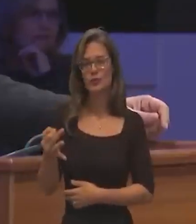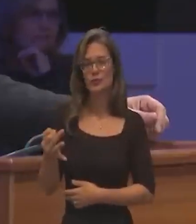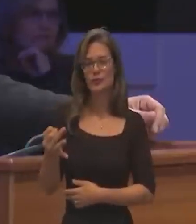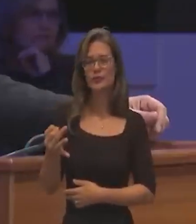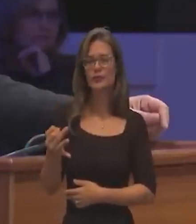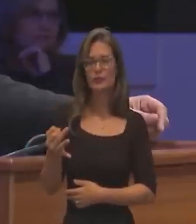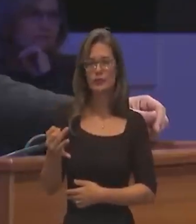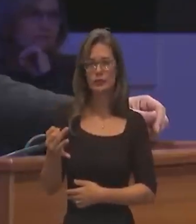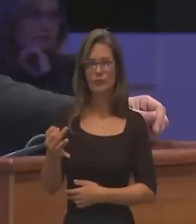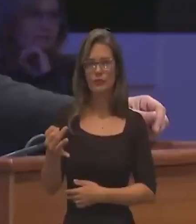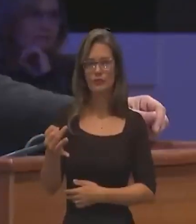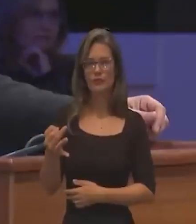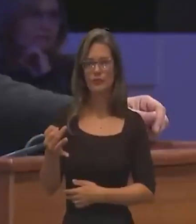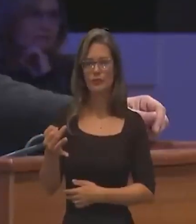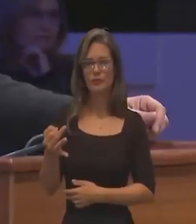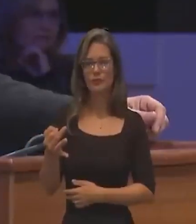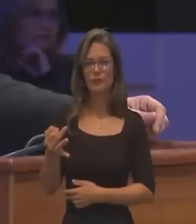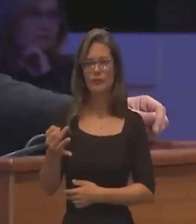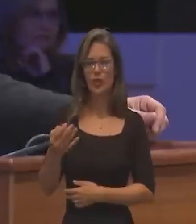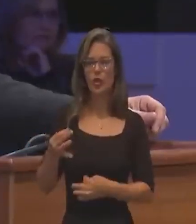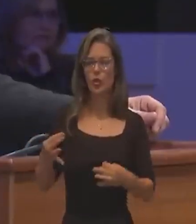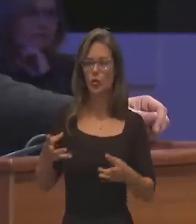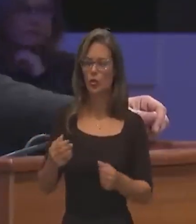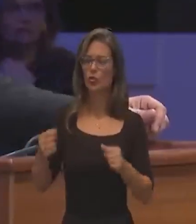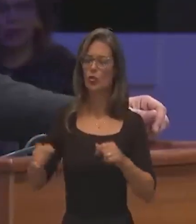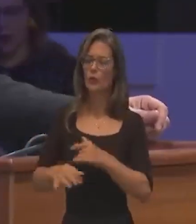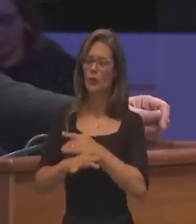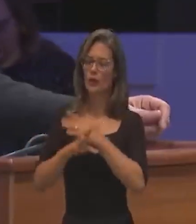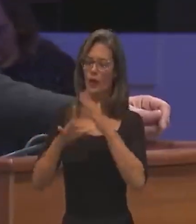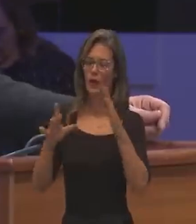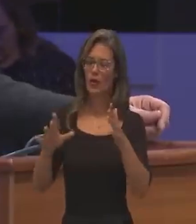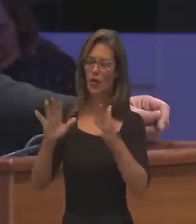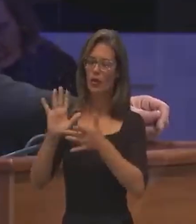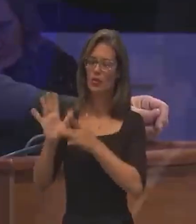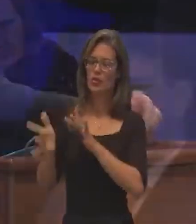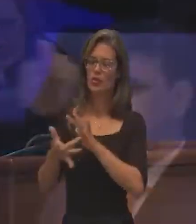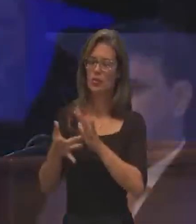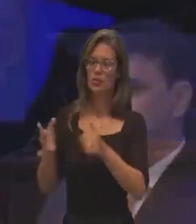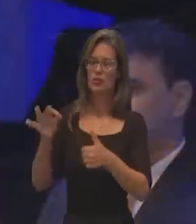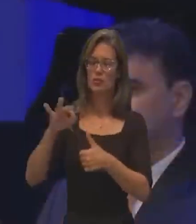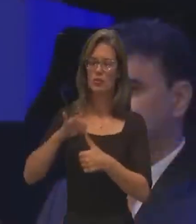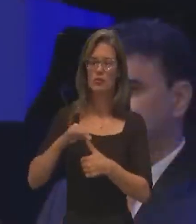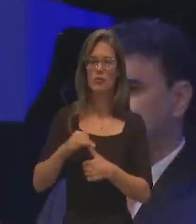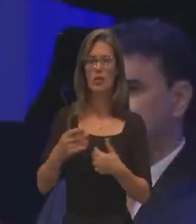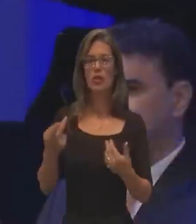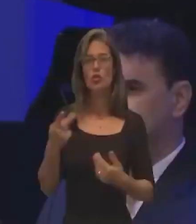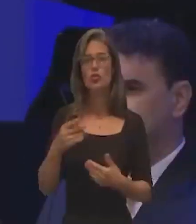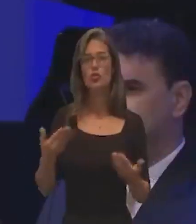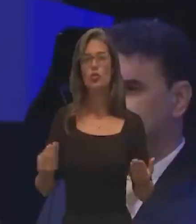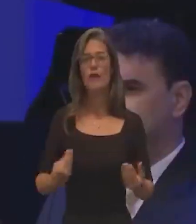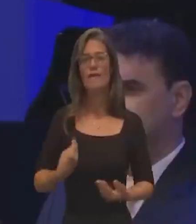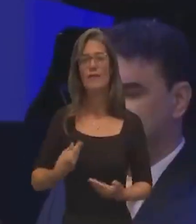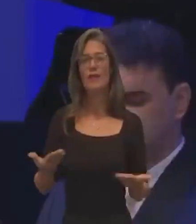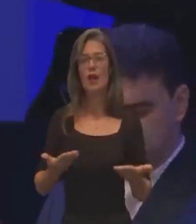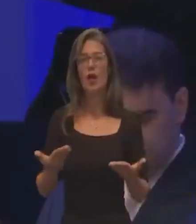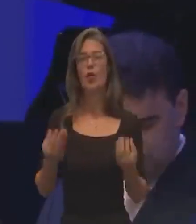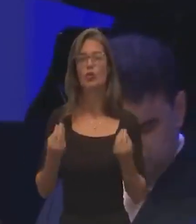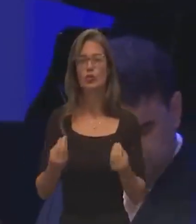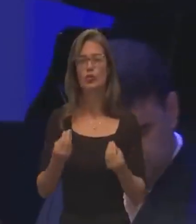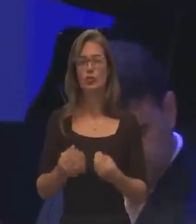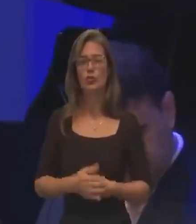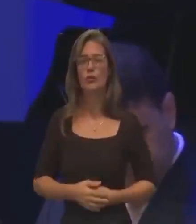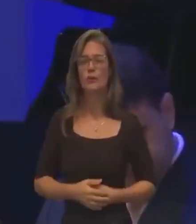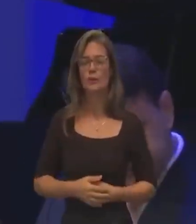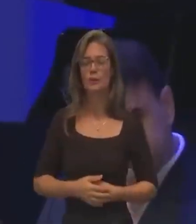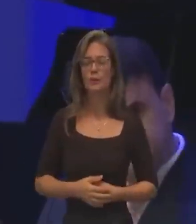para a nossa geração, para a glória de Cristo Jesus. Como que está a sua vida? Nós vamos cantar uma